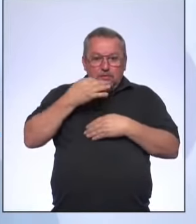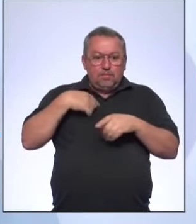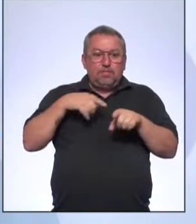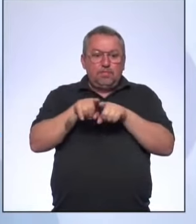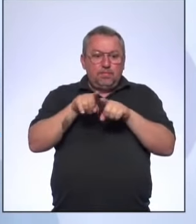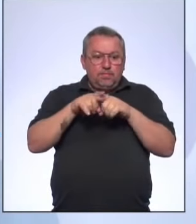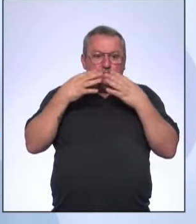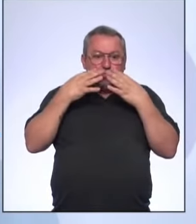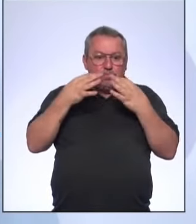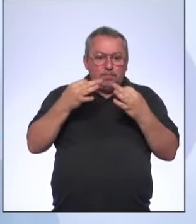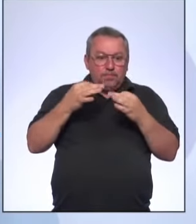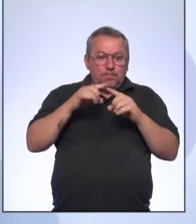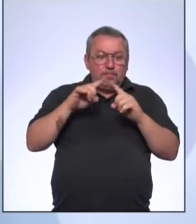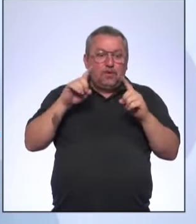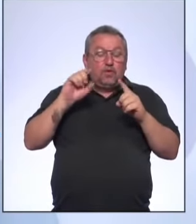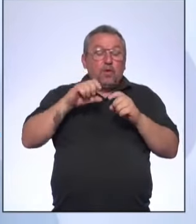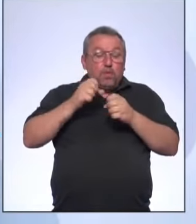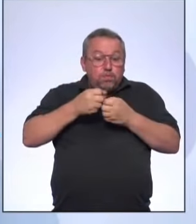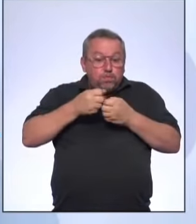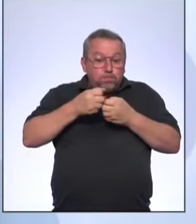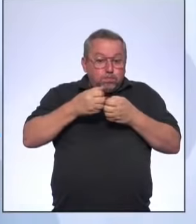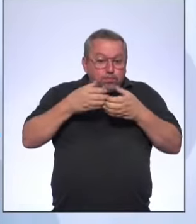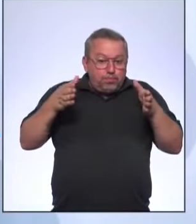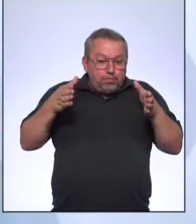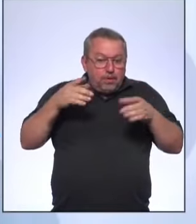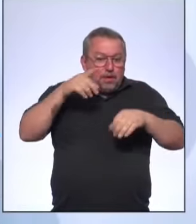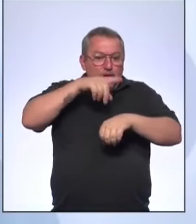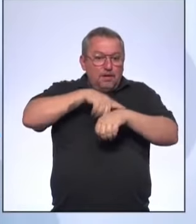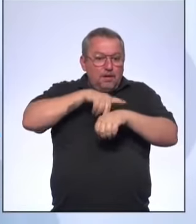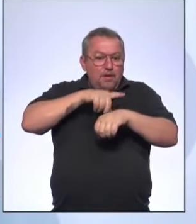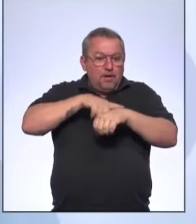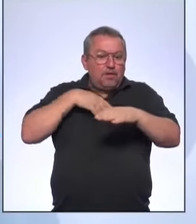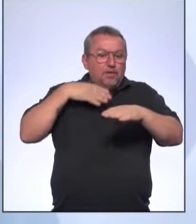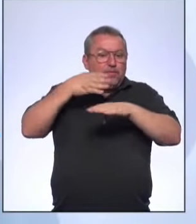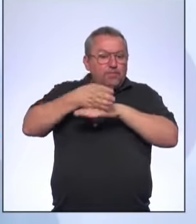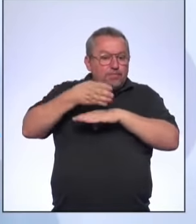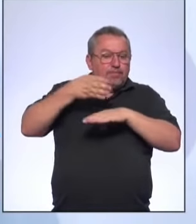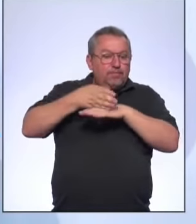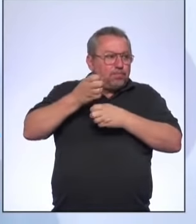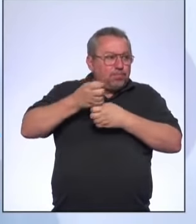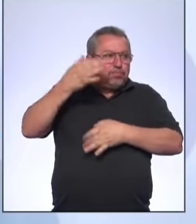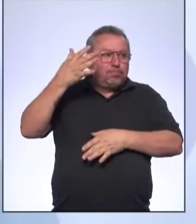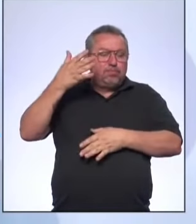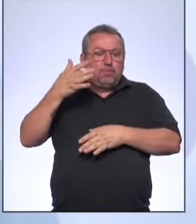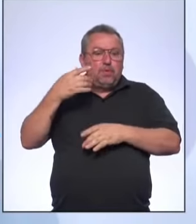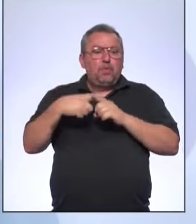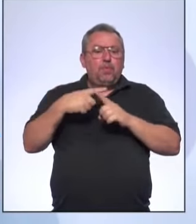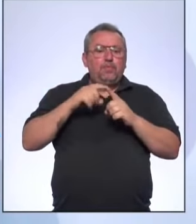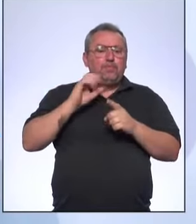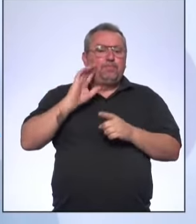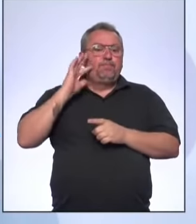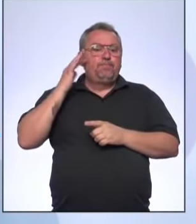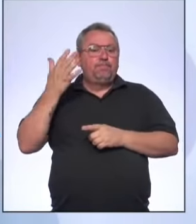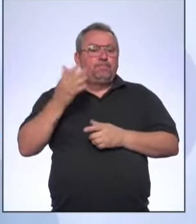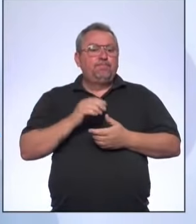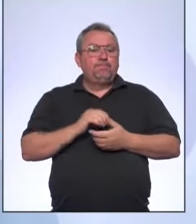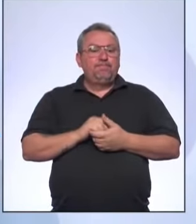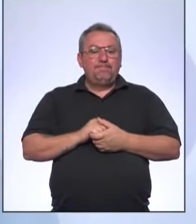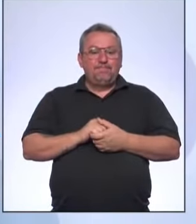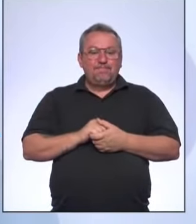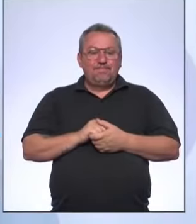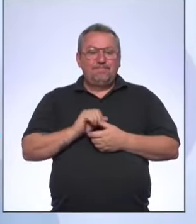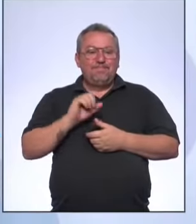vocês também observarão isso eles só aparecem só abre no momento de moderação por que será que isso aconteceu e